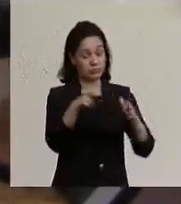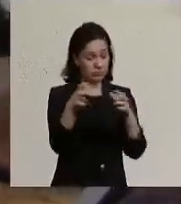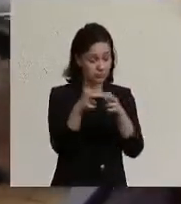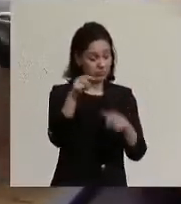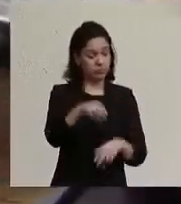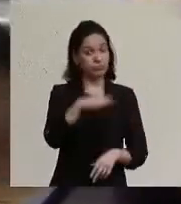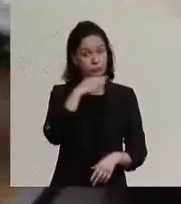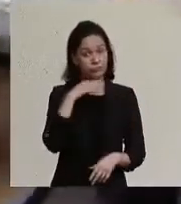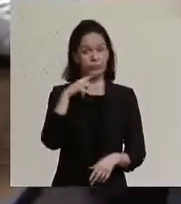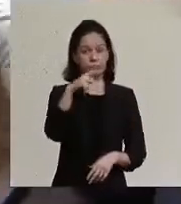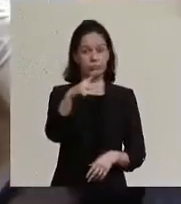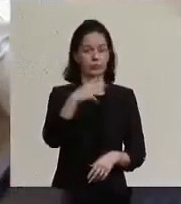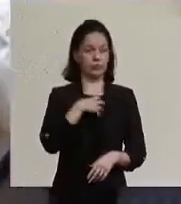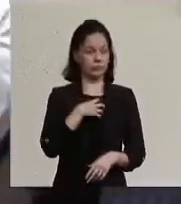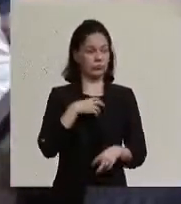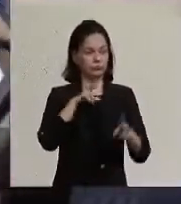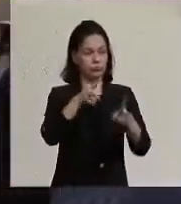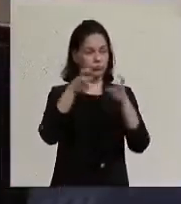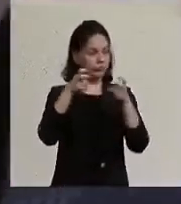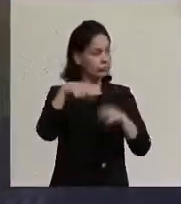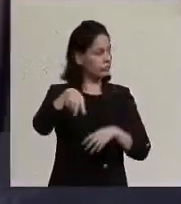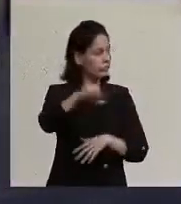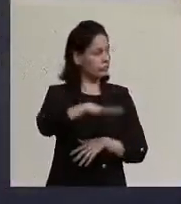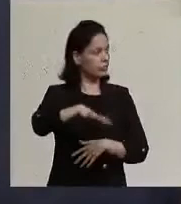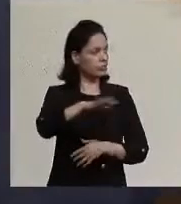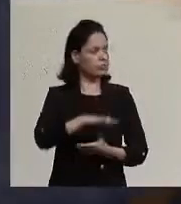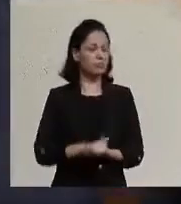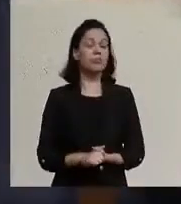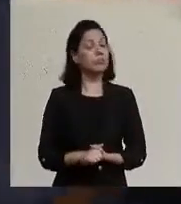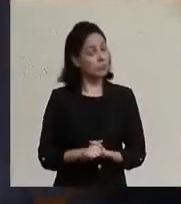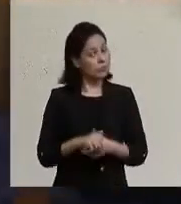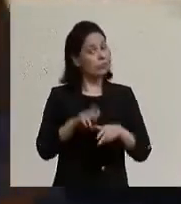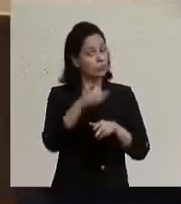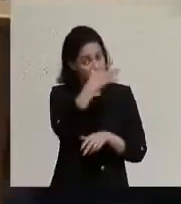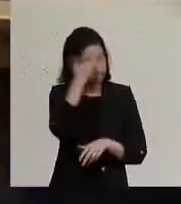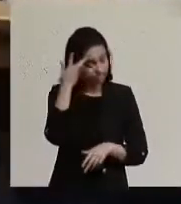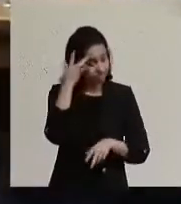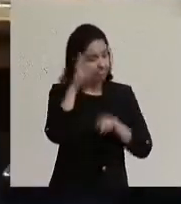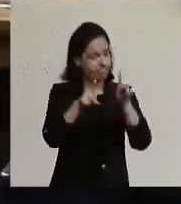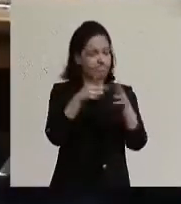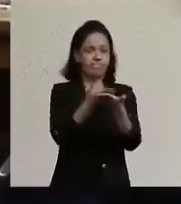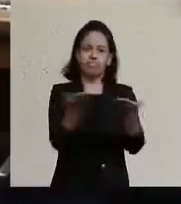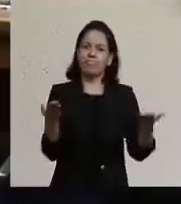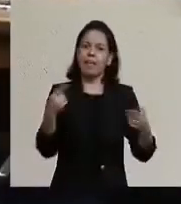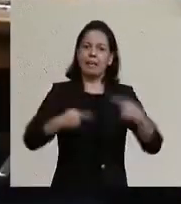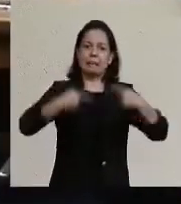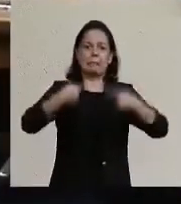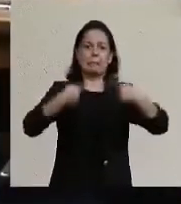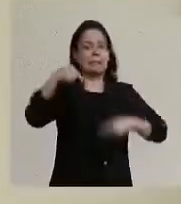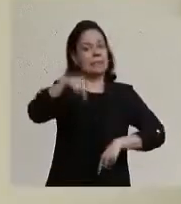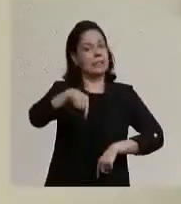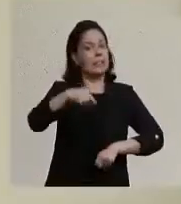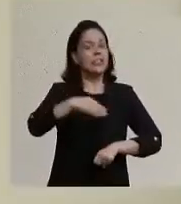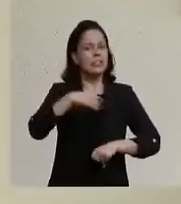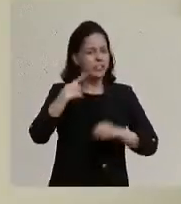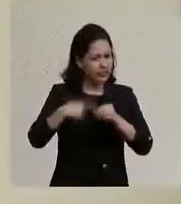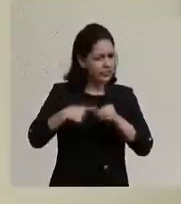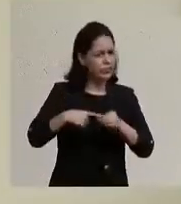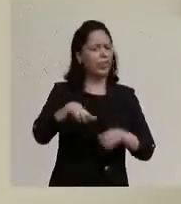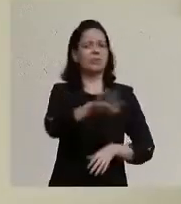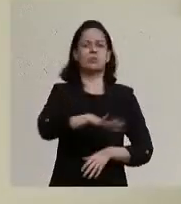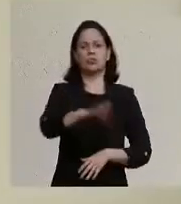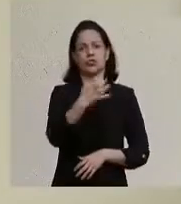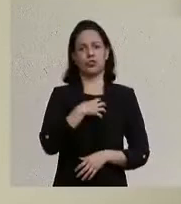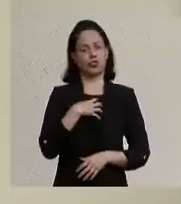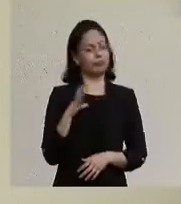cama é isso que acontece nessa cama então pessoal infelizmente a política tomou conta dessa cidade é